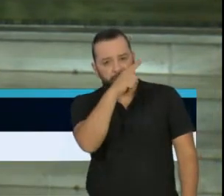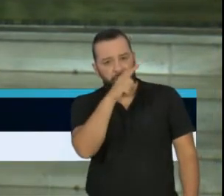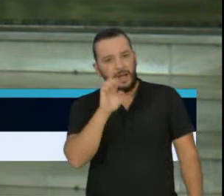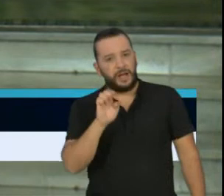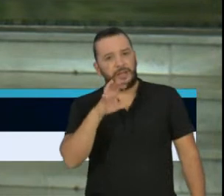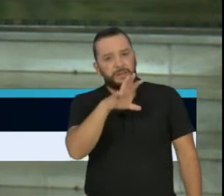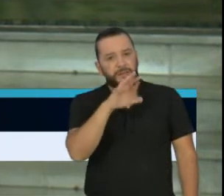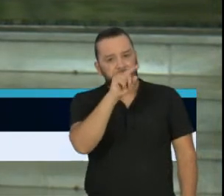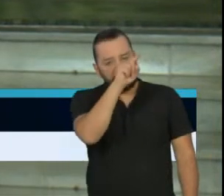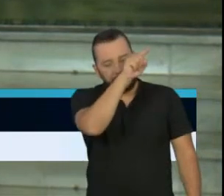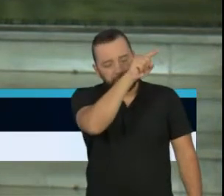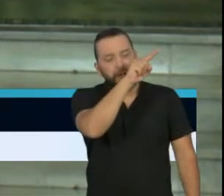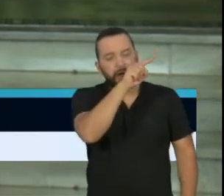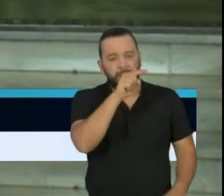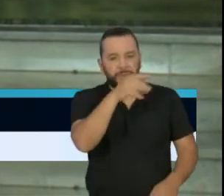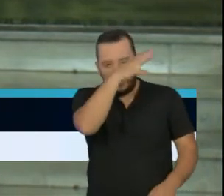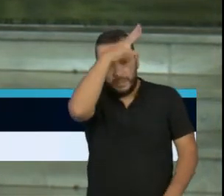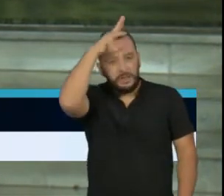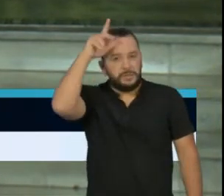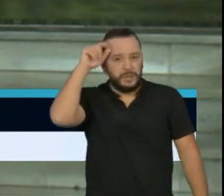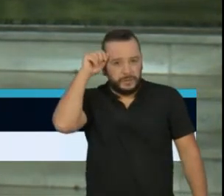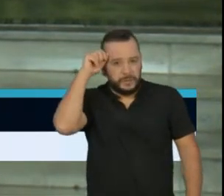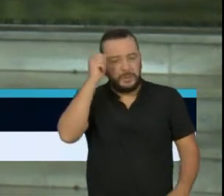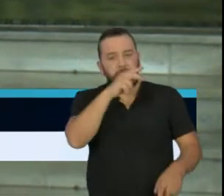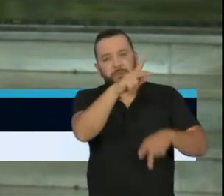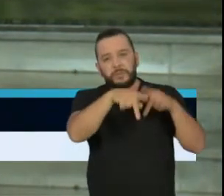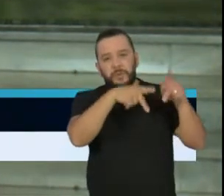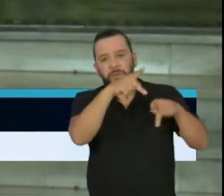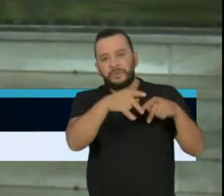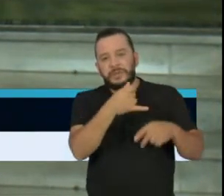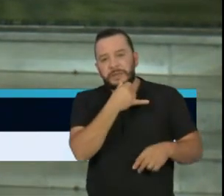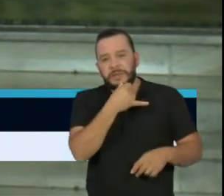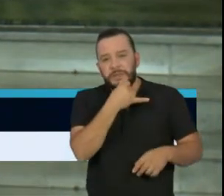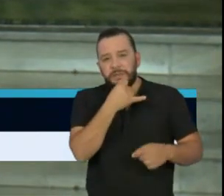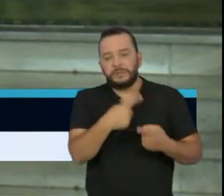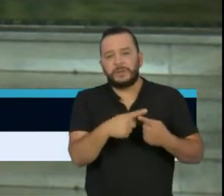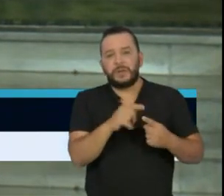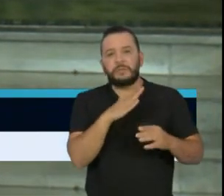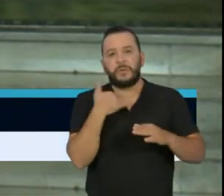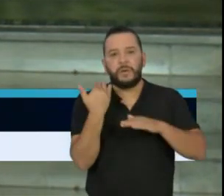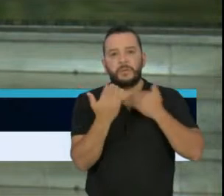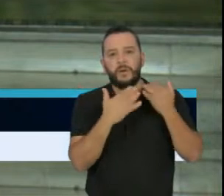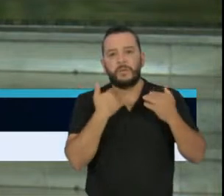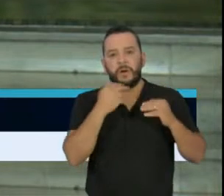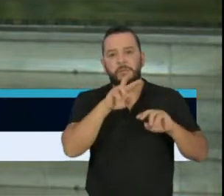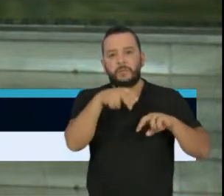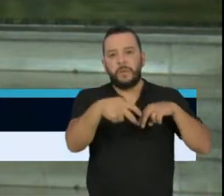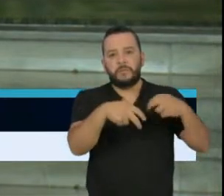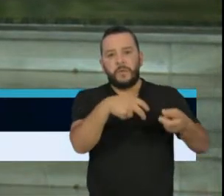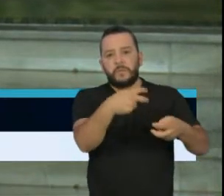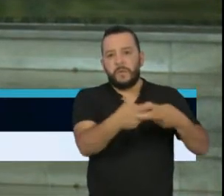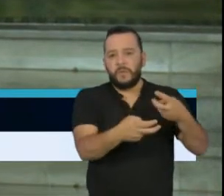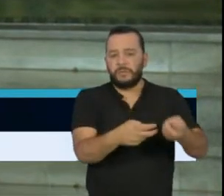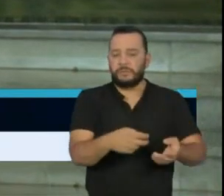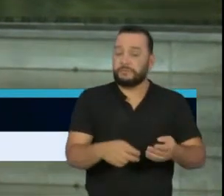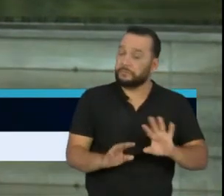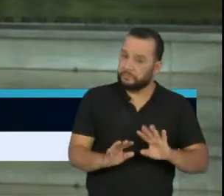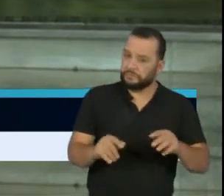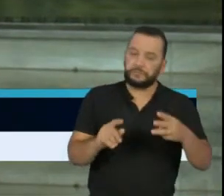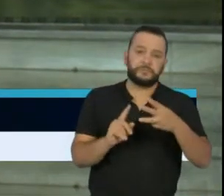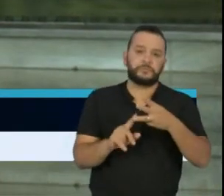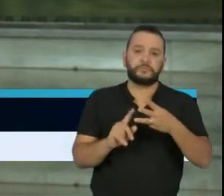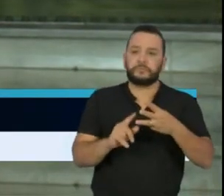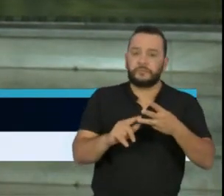populações, pela tristeza que vivem neste momento. A terceira e última mensagem é